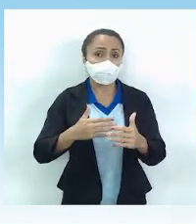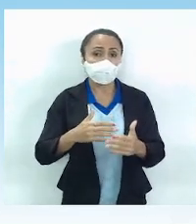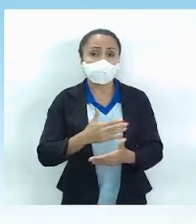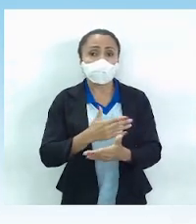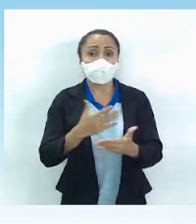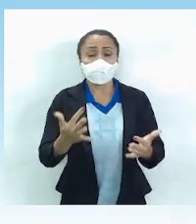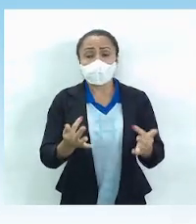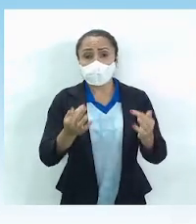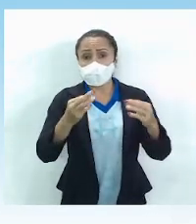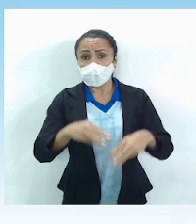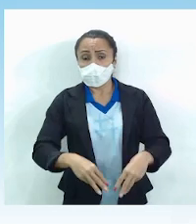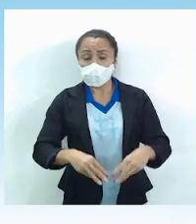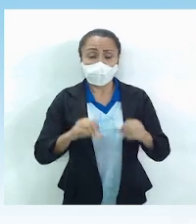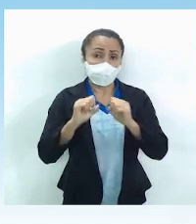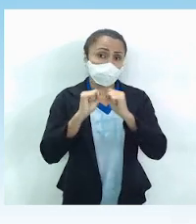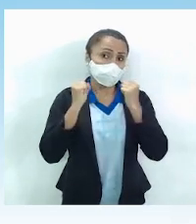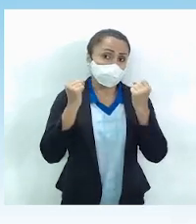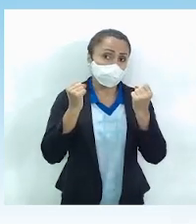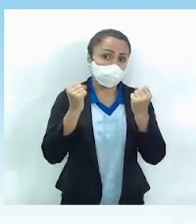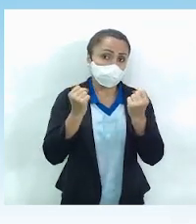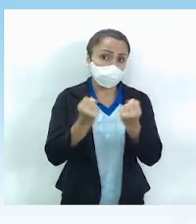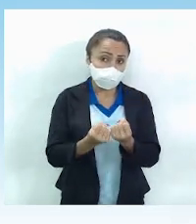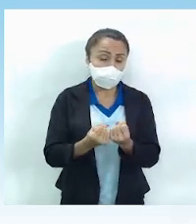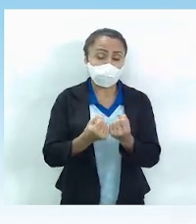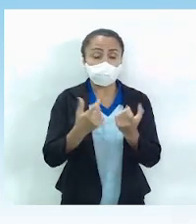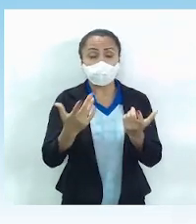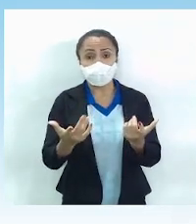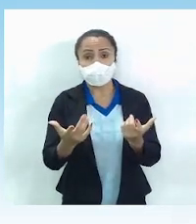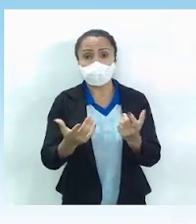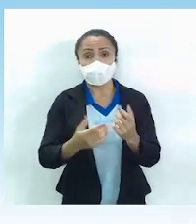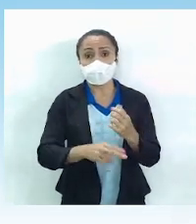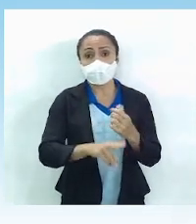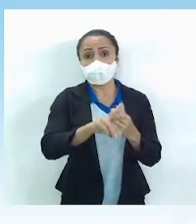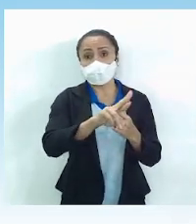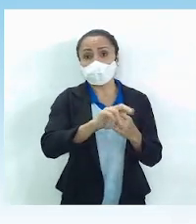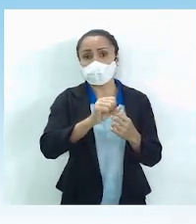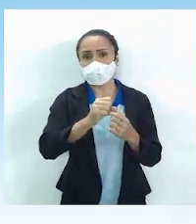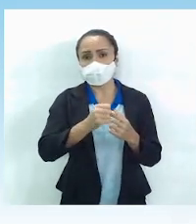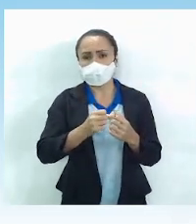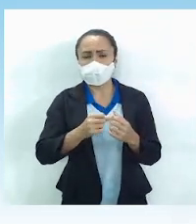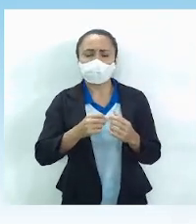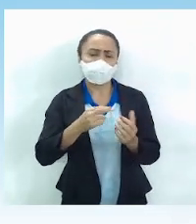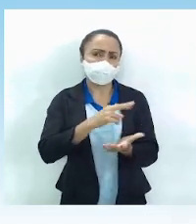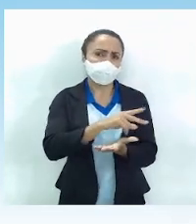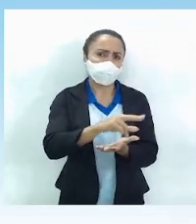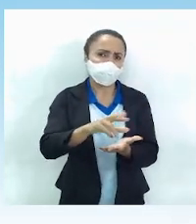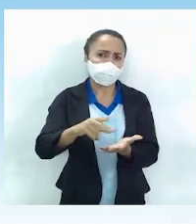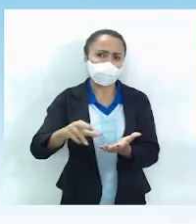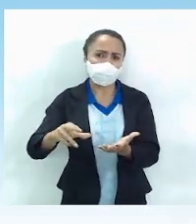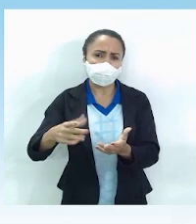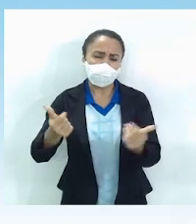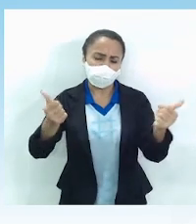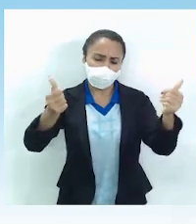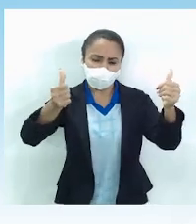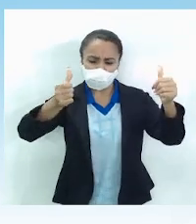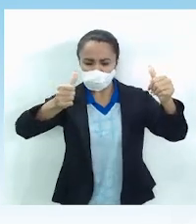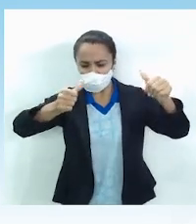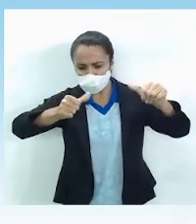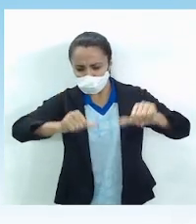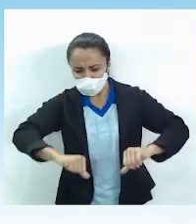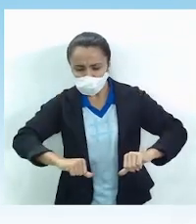fim do socialismo soviético, né, que se deu por várias crises ao longo da década de 80,